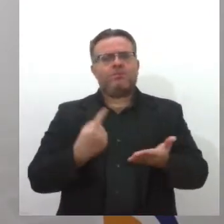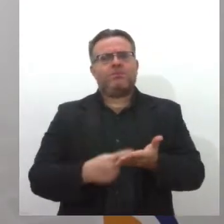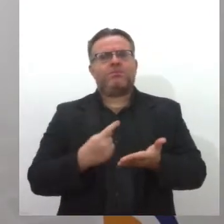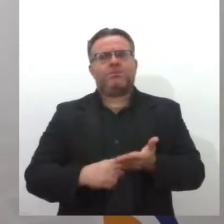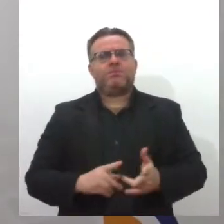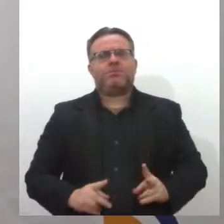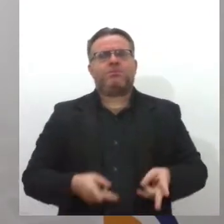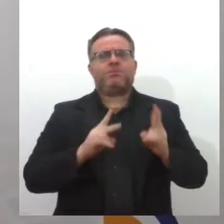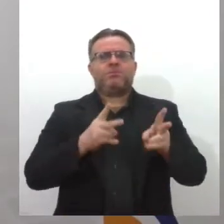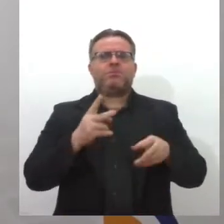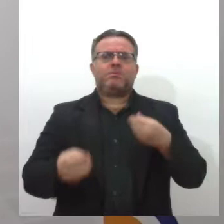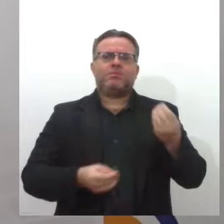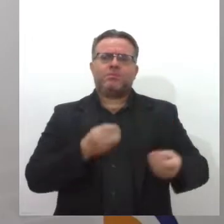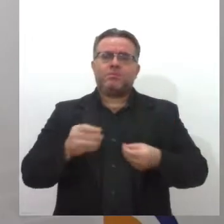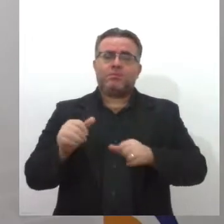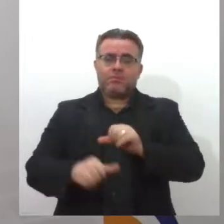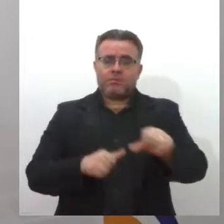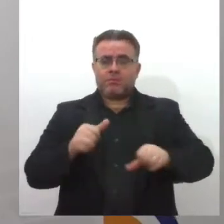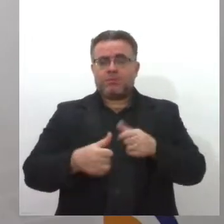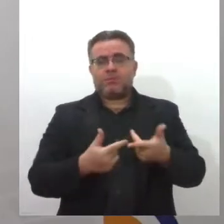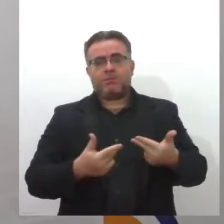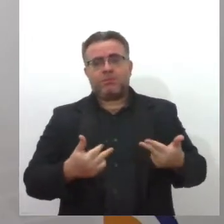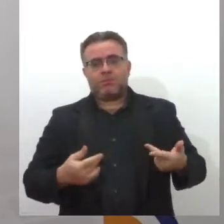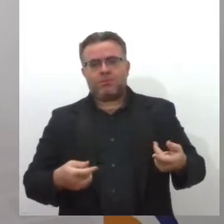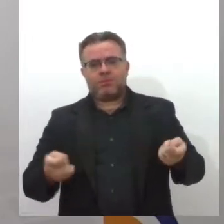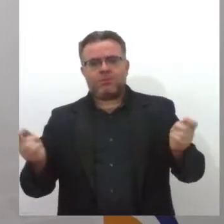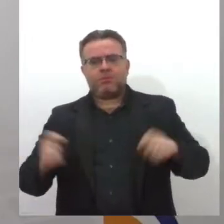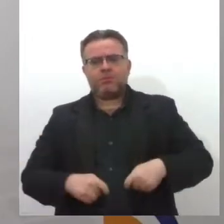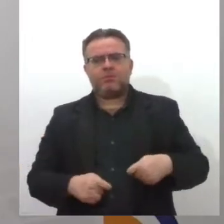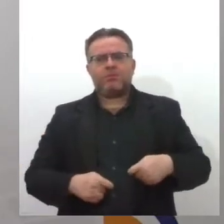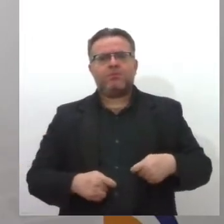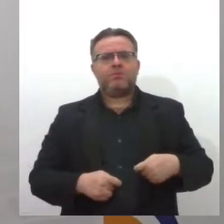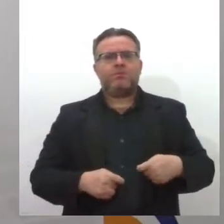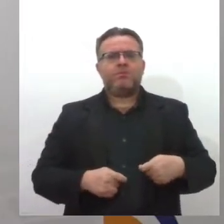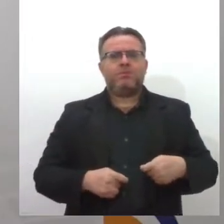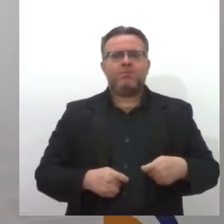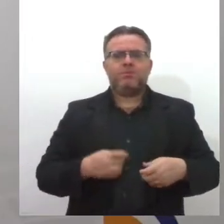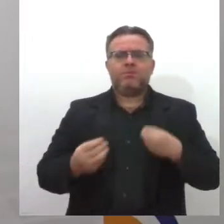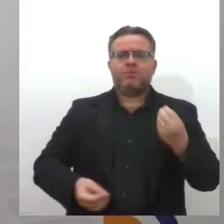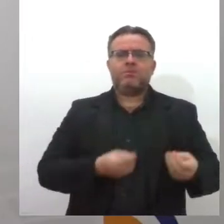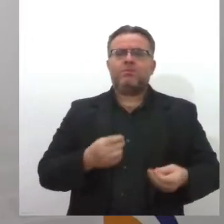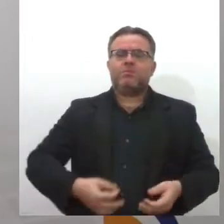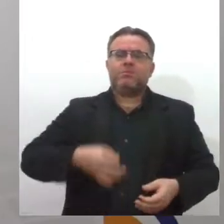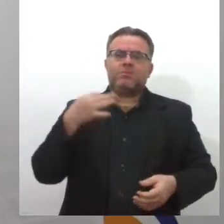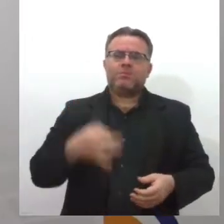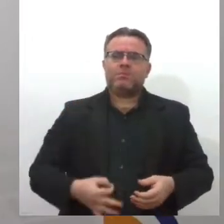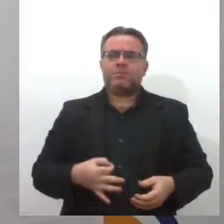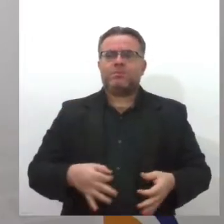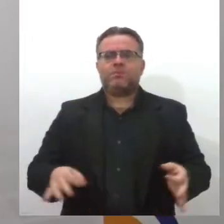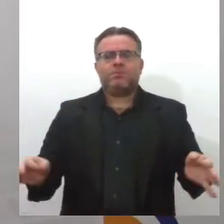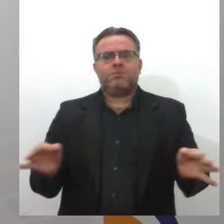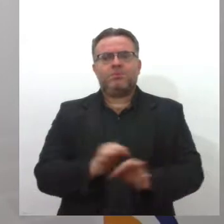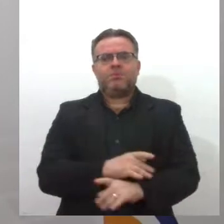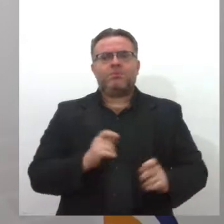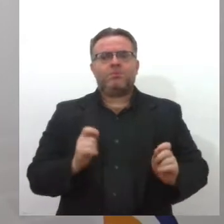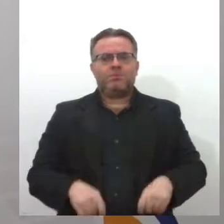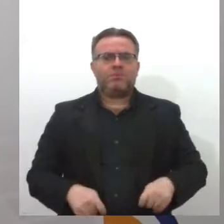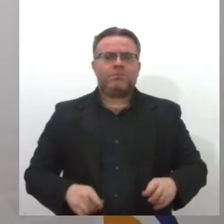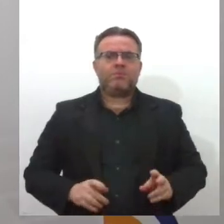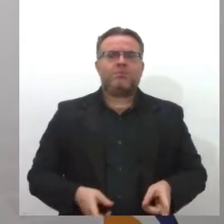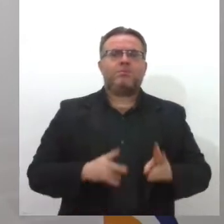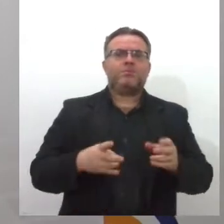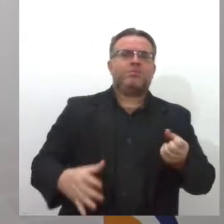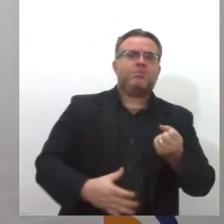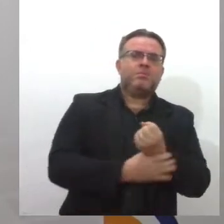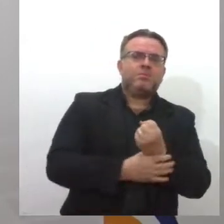do Trânsito e do Transporte, e o DR ficou capenga. E essa não deu certo em outras secretarias, porque ficaram à parte na Segurança